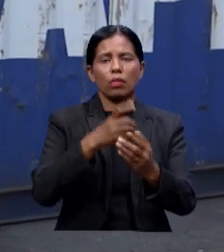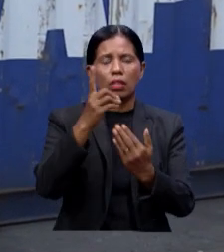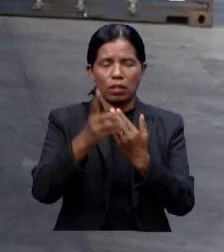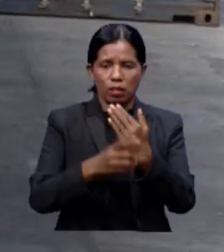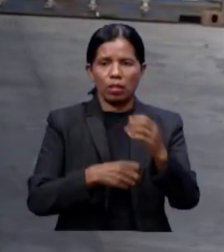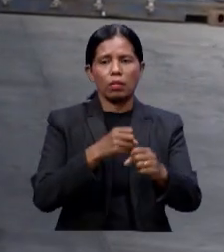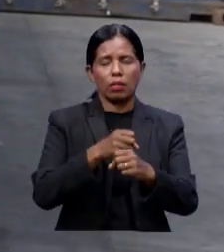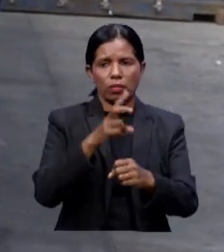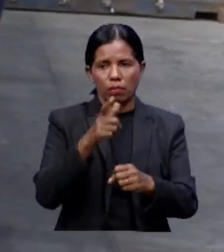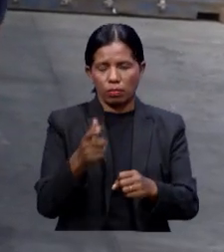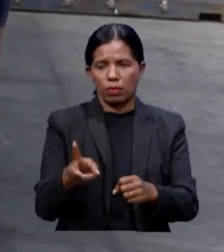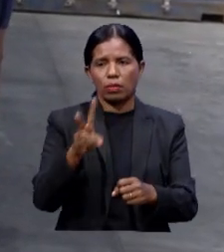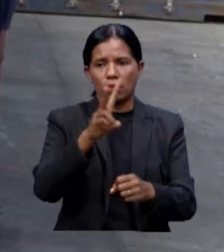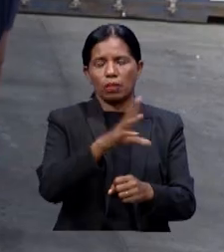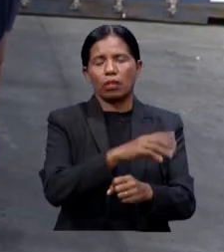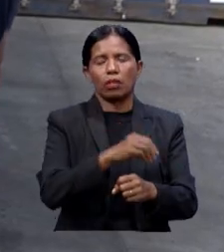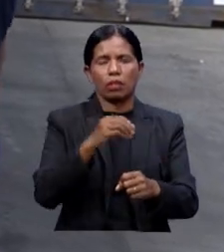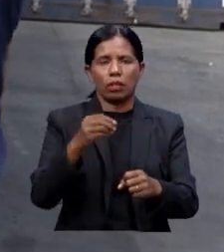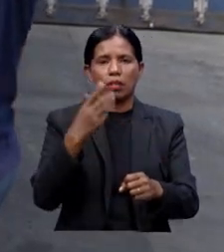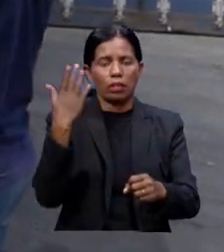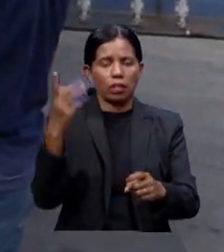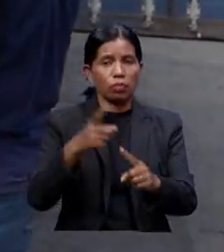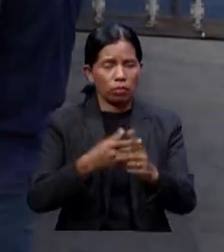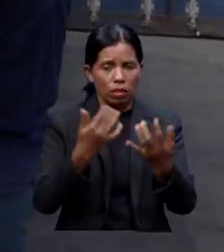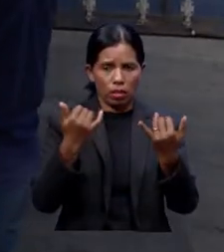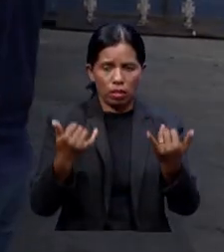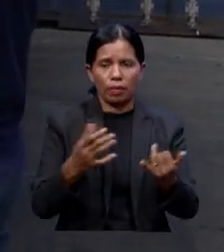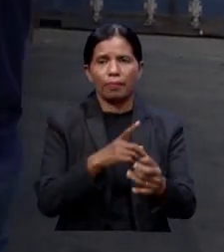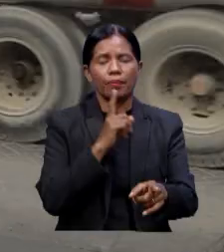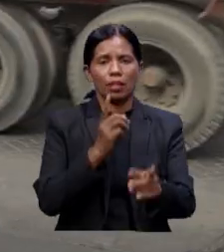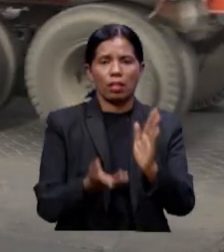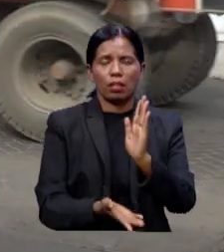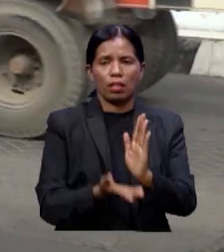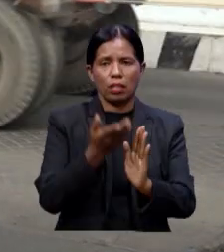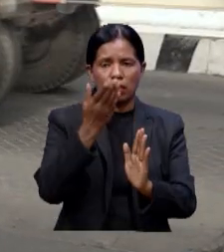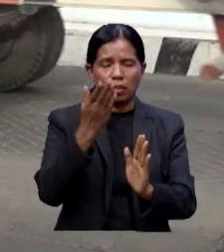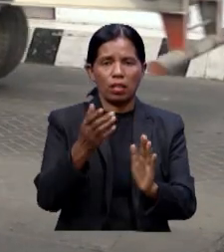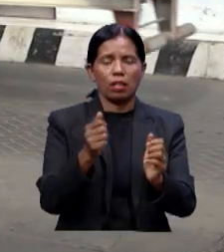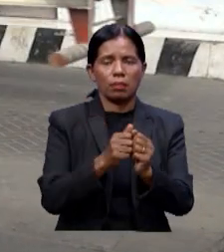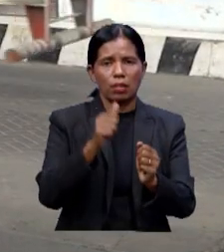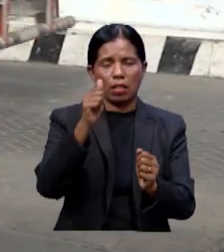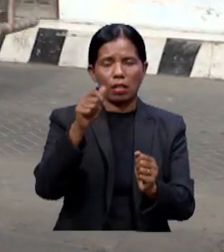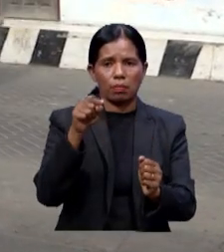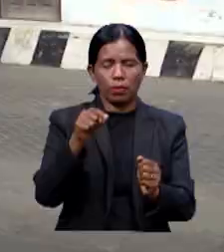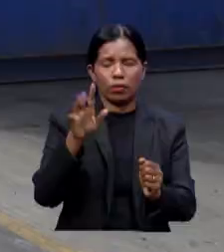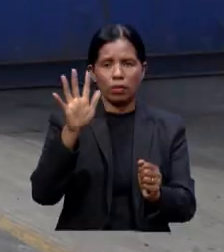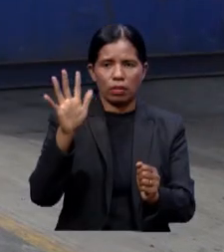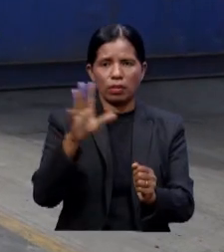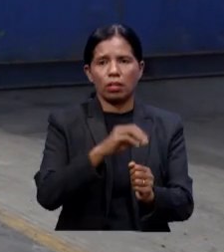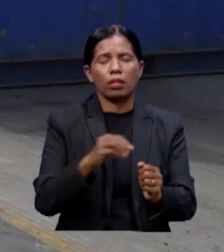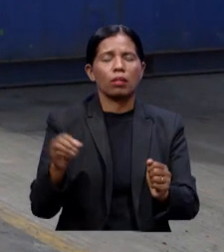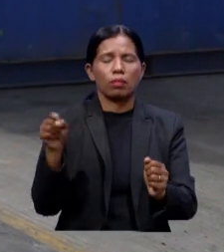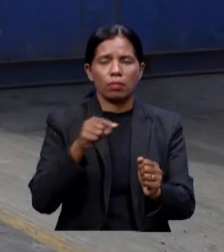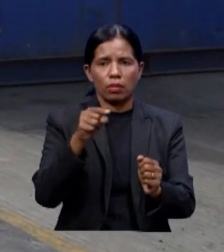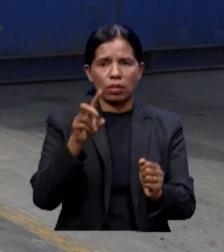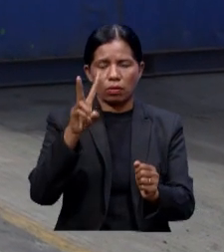rua rua nulo recin rua e a mensal nian inflação tridibel saiba por cento hat ponto lima non tridibel saiba por cento